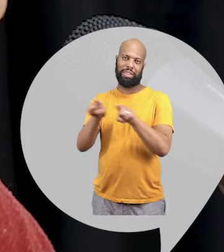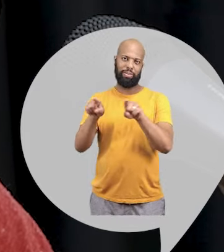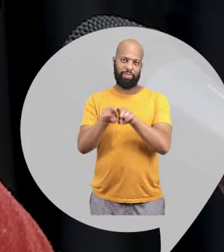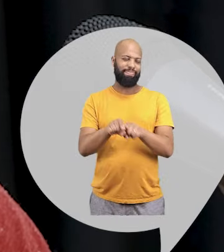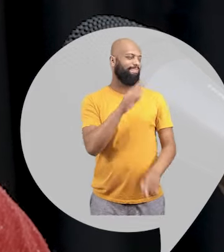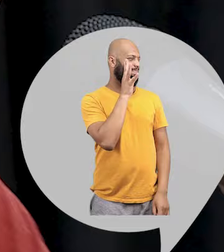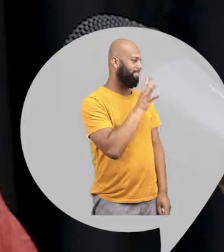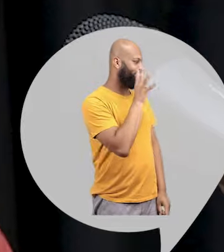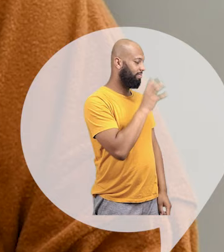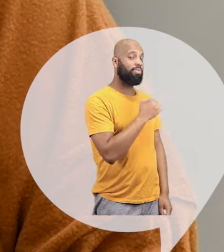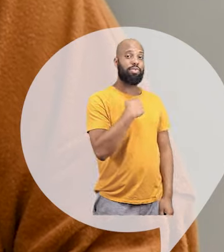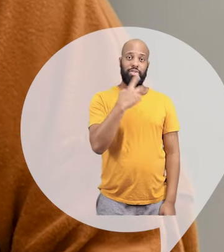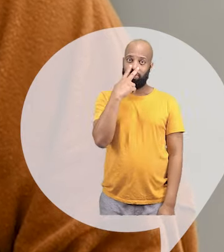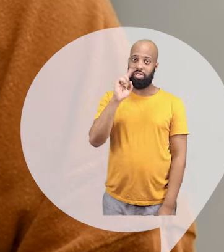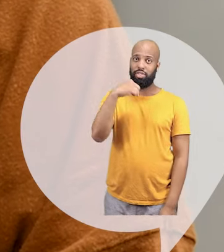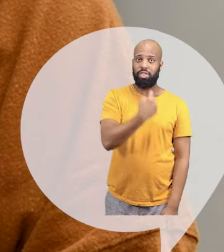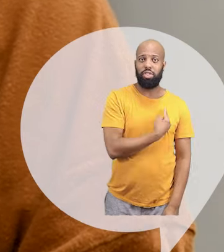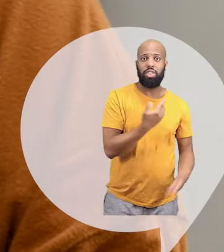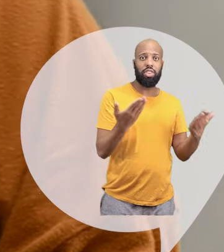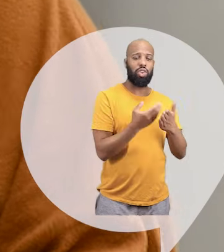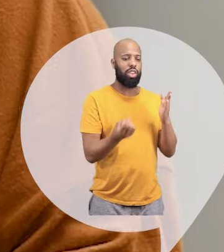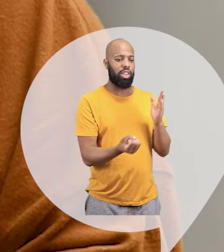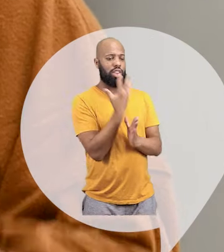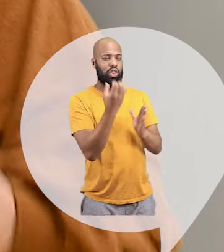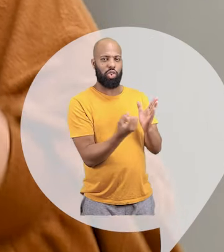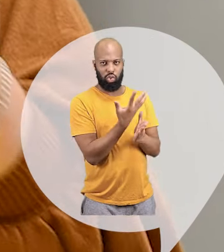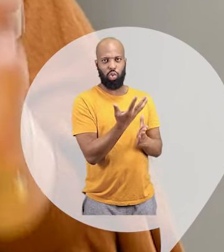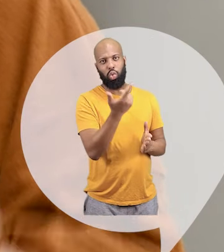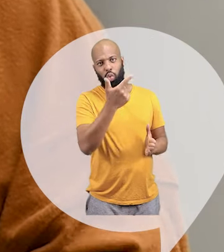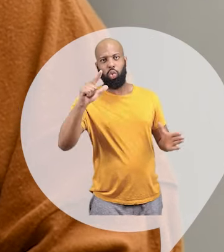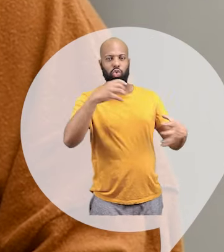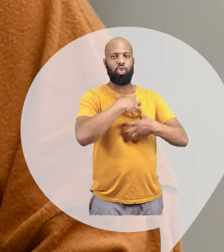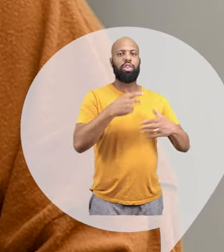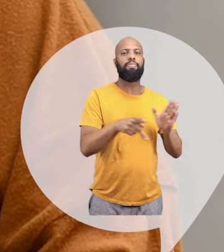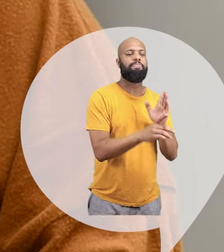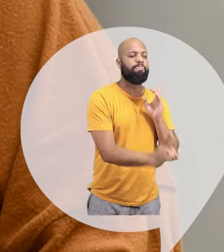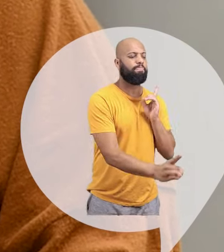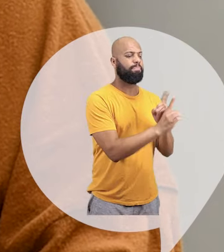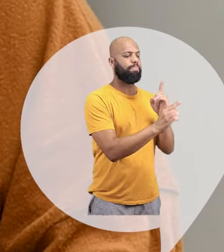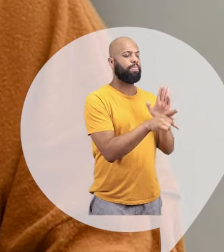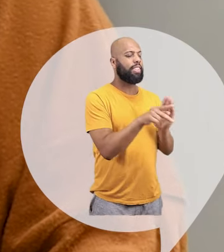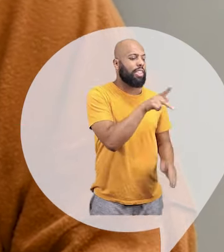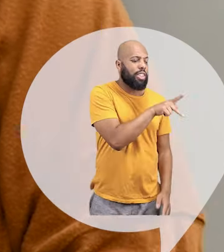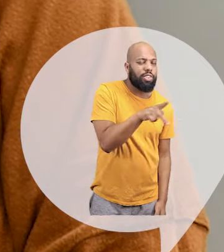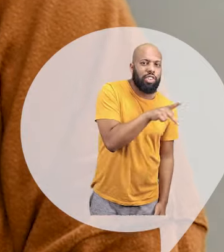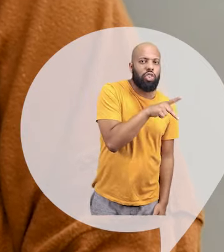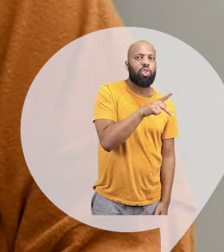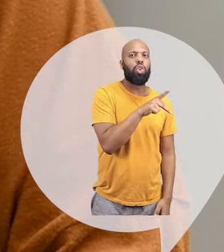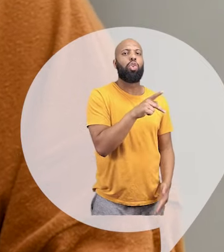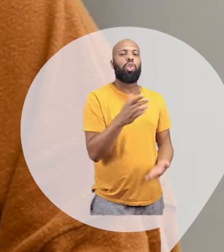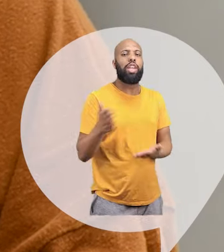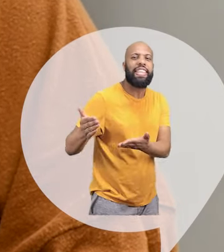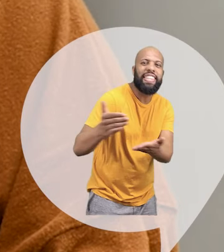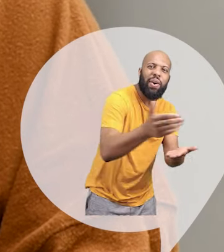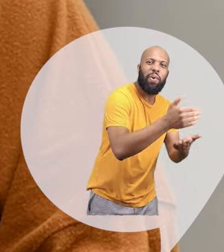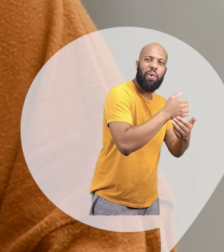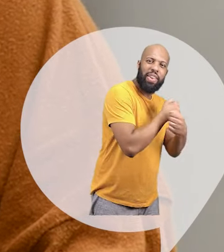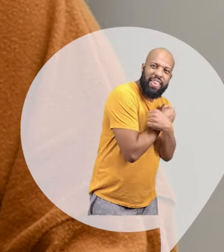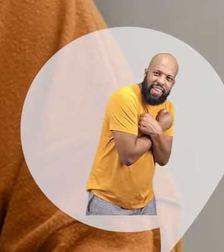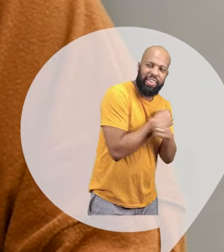maneira também Ai que legal eu acho que a gente foi recriou um encontro né da professora que